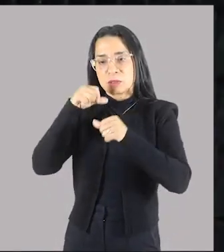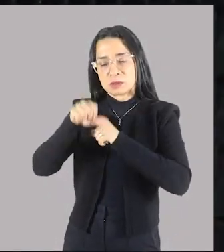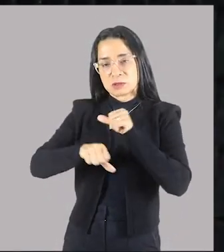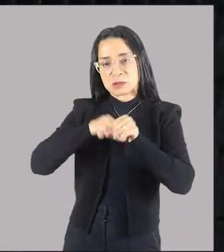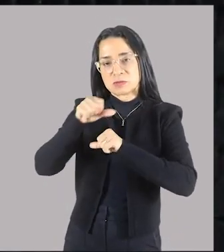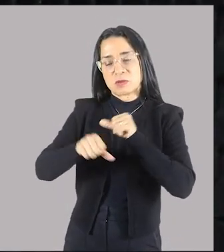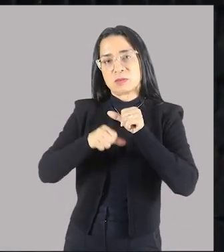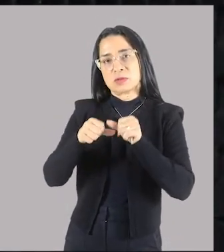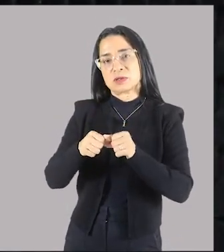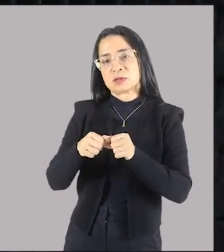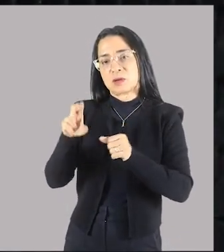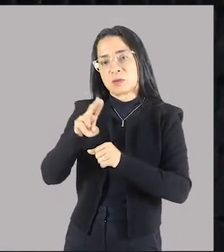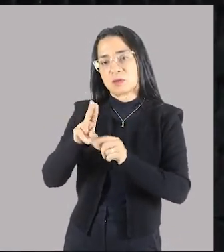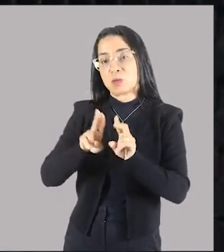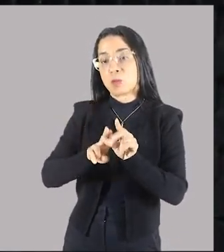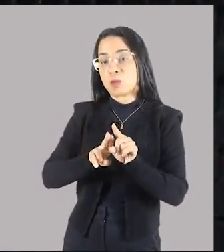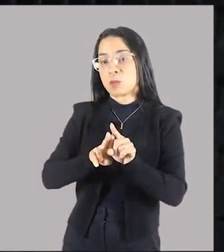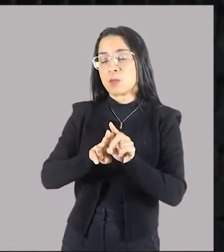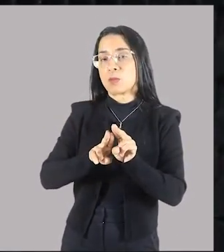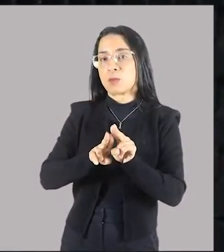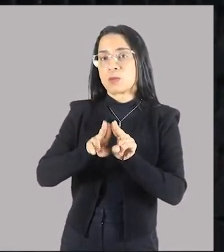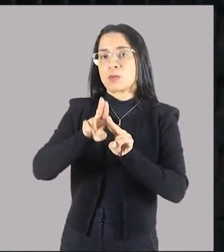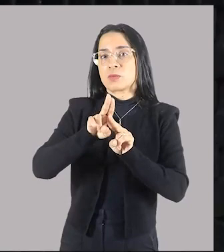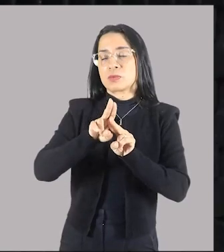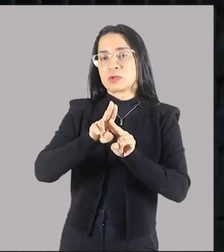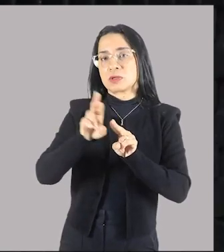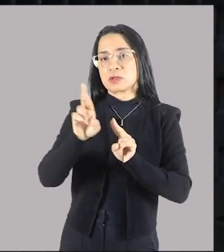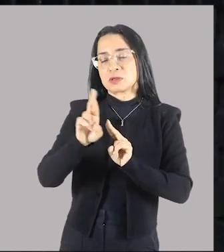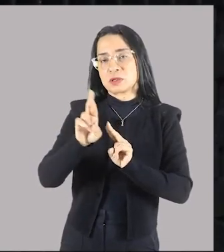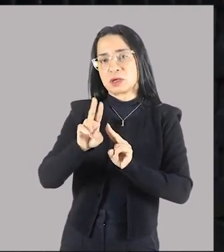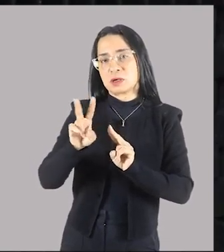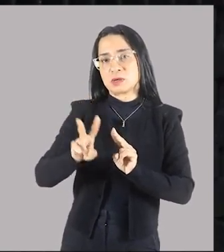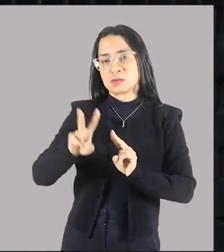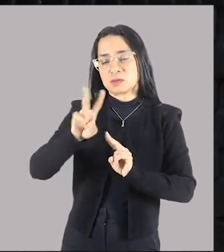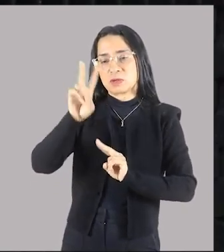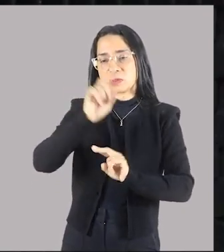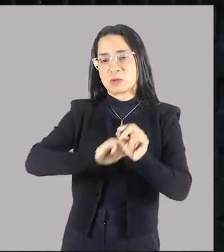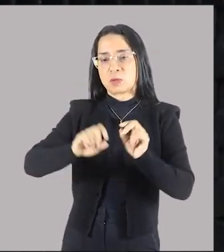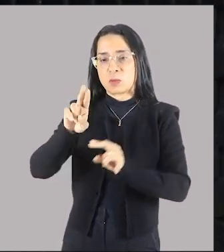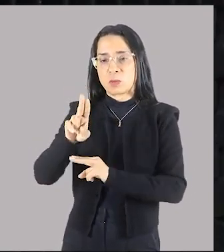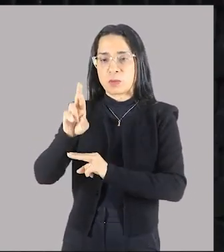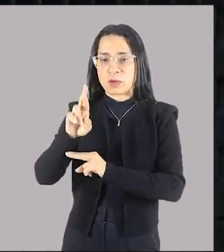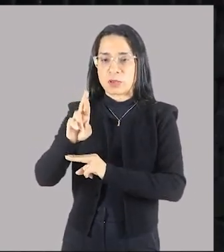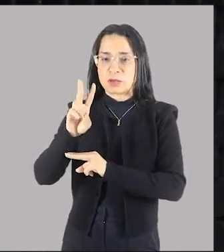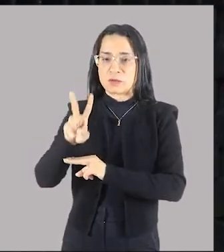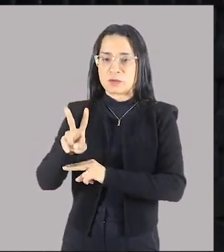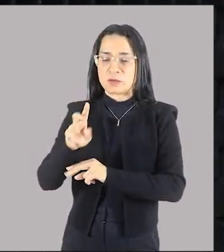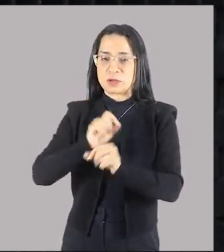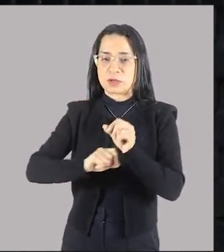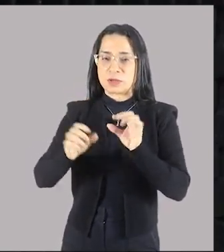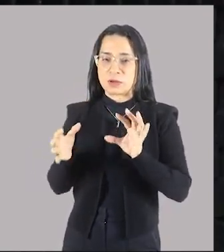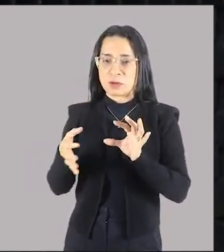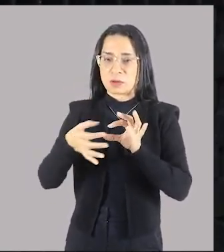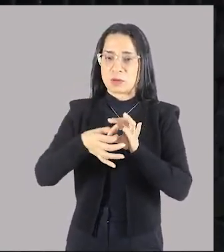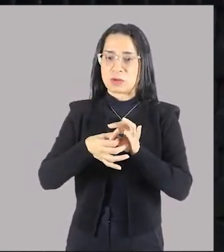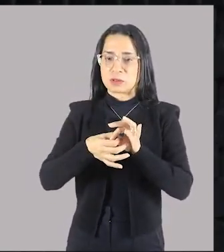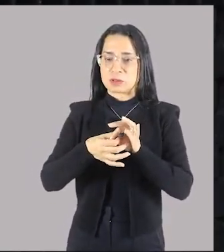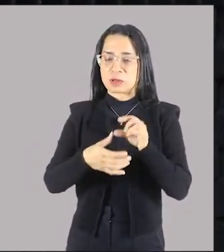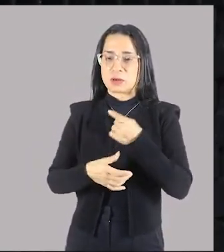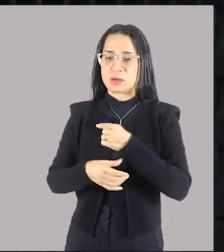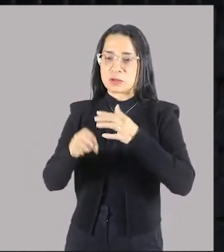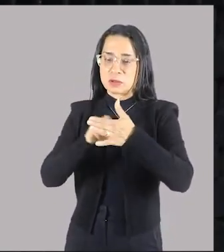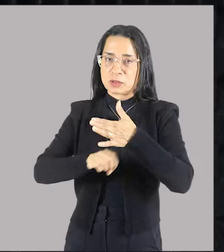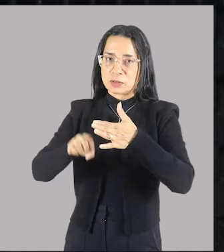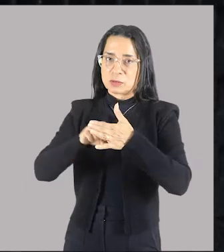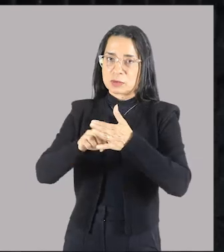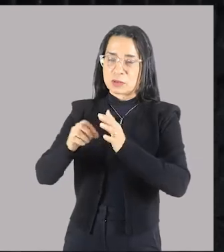de valor, a URV, onde houve uma colisão, ele fez uma colisão de empresários, classe média, assalariados, que